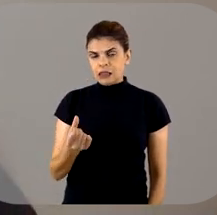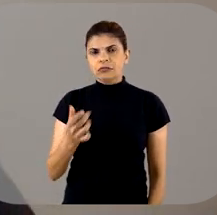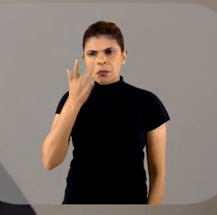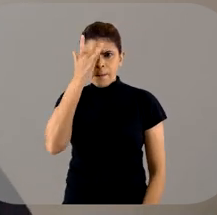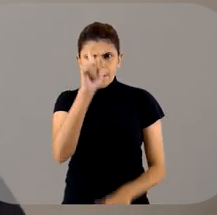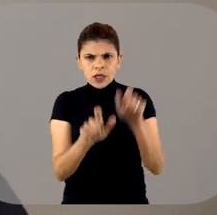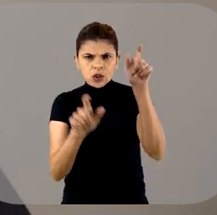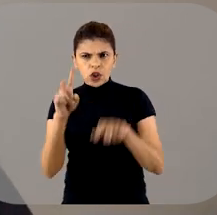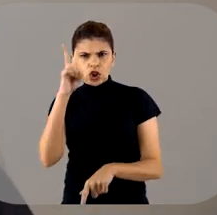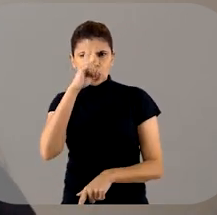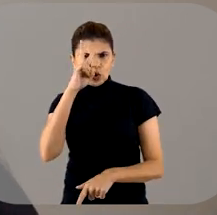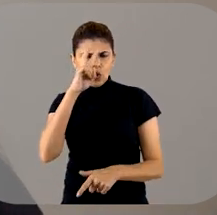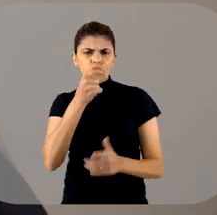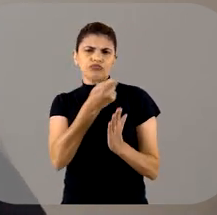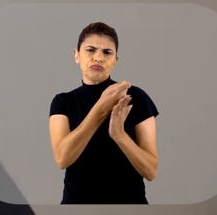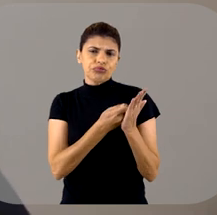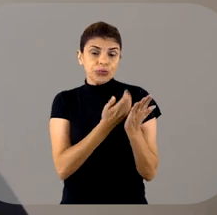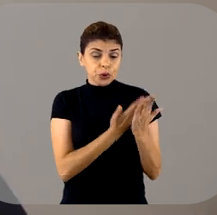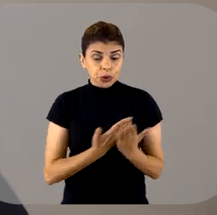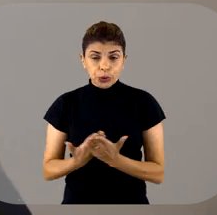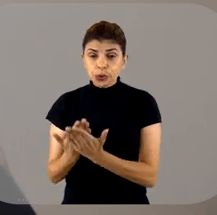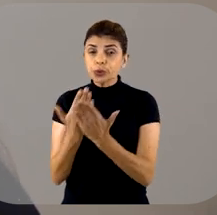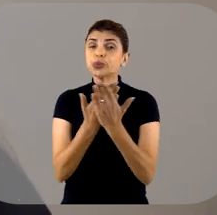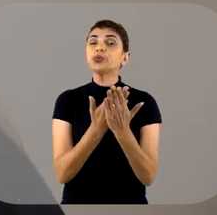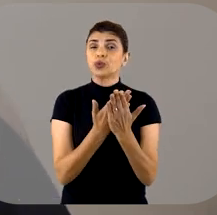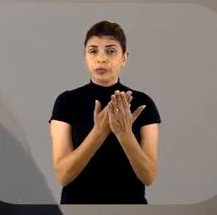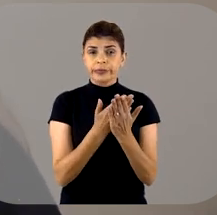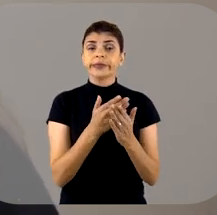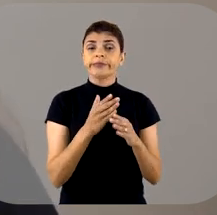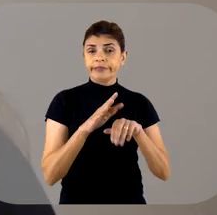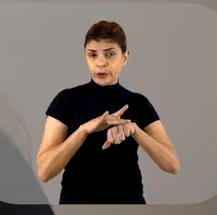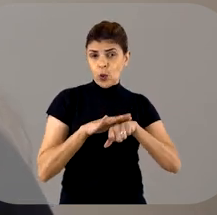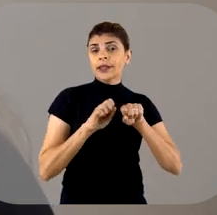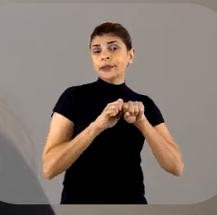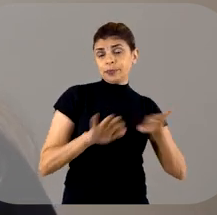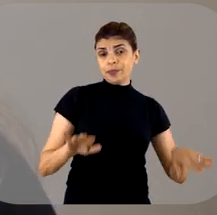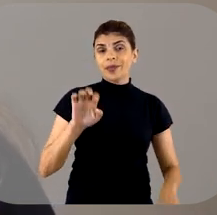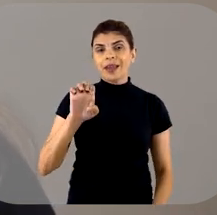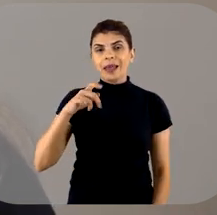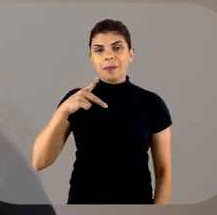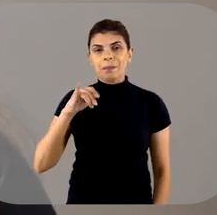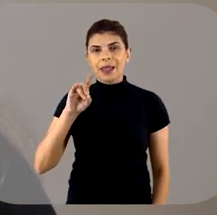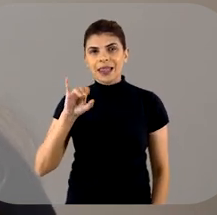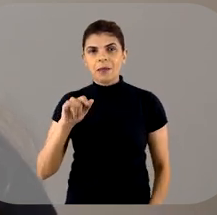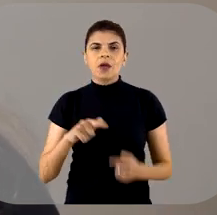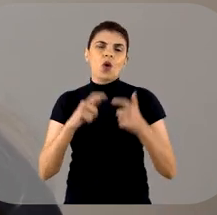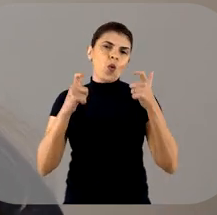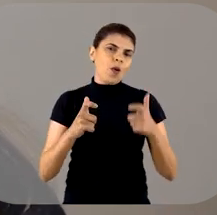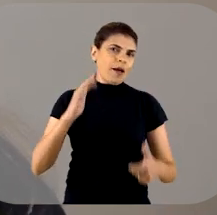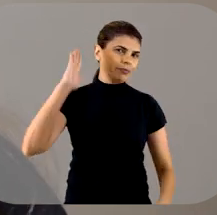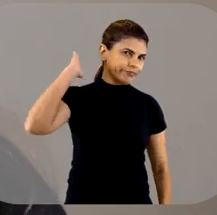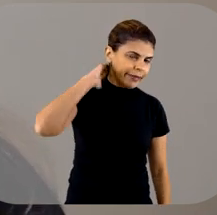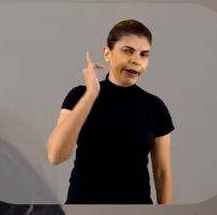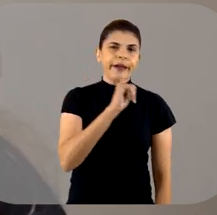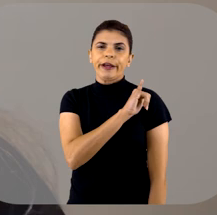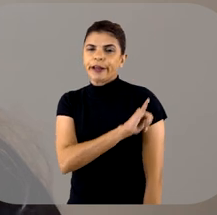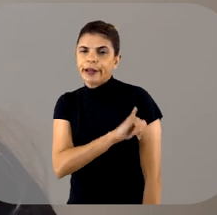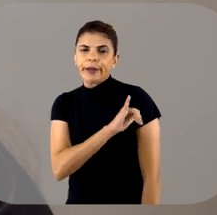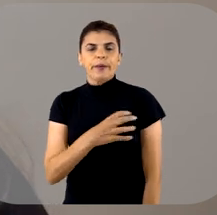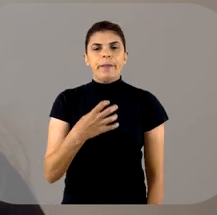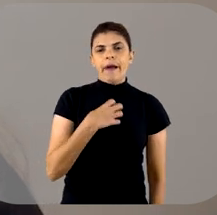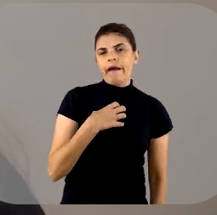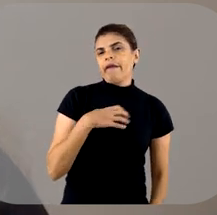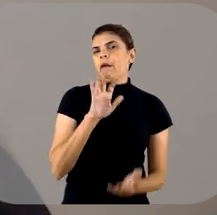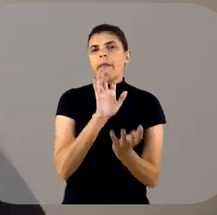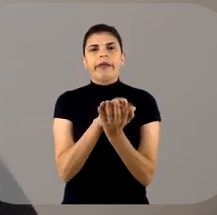1856. Os historiadores que estudam essas epidemias, como por exemplo em Belém, Rio de